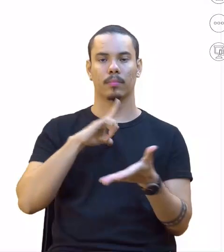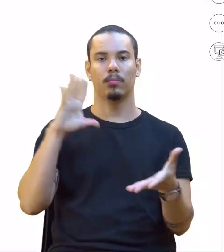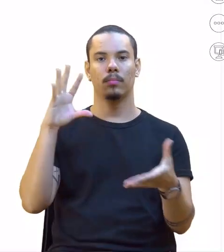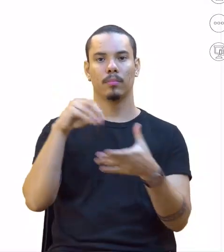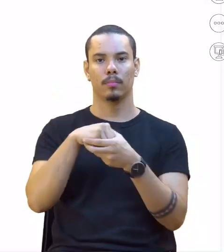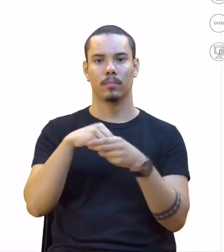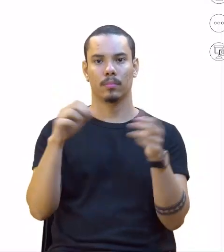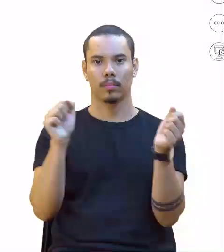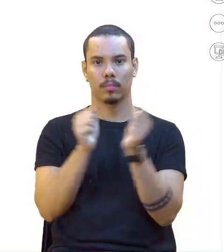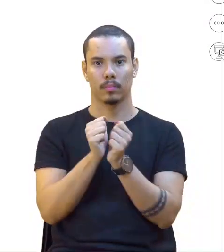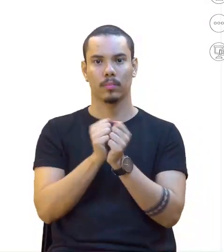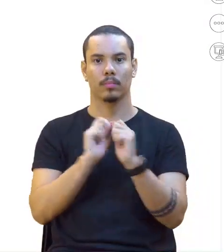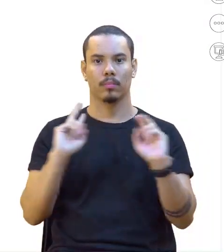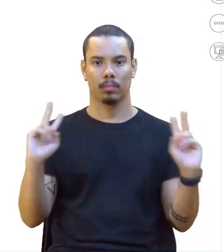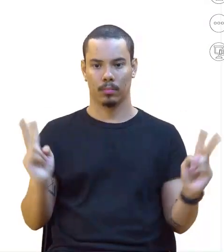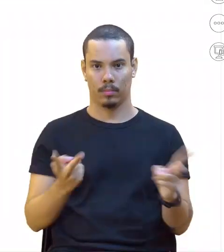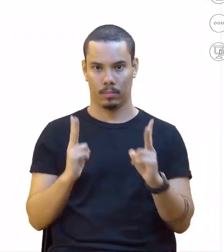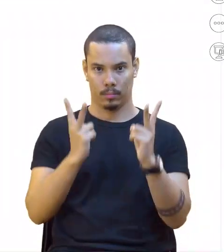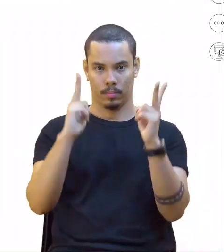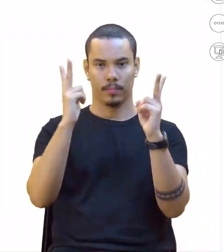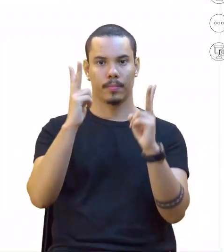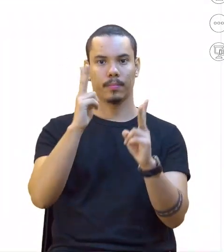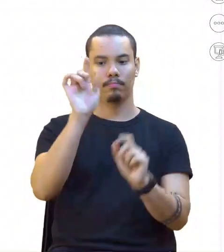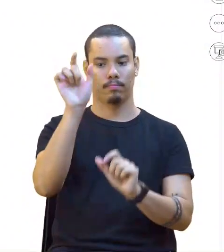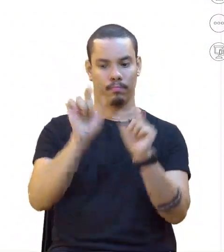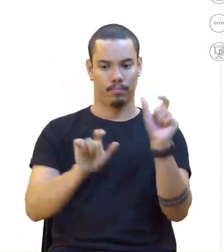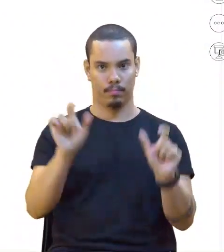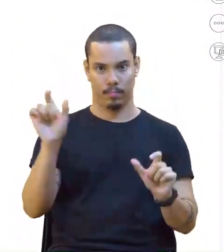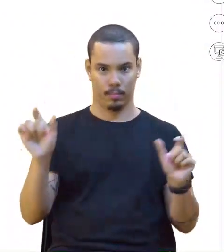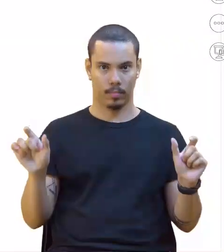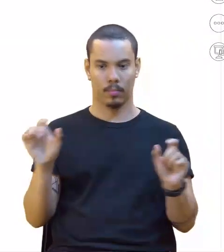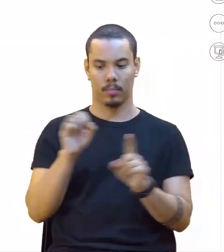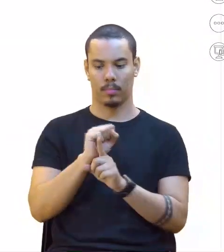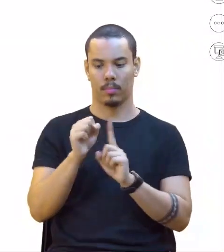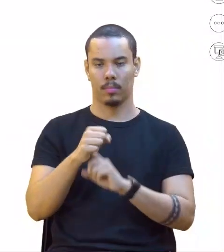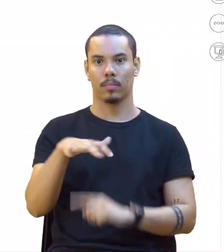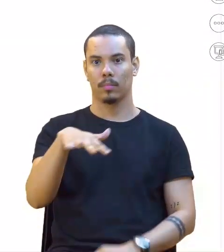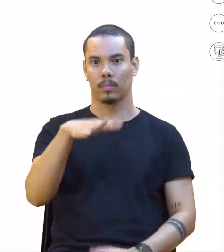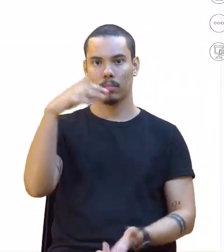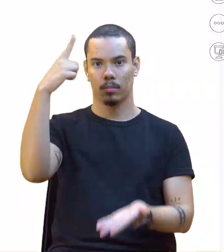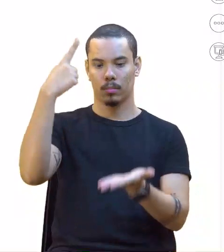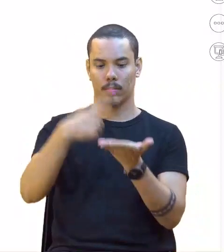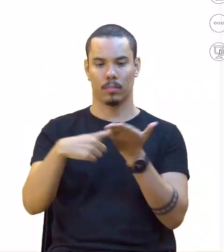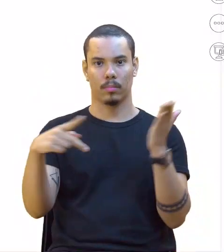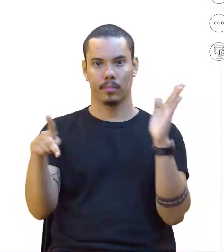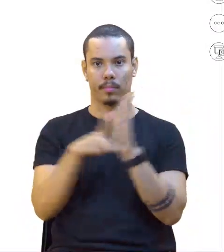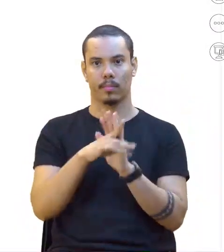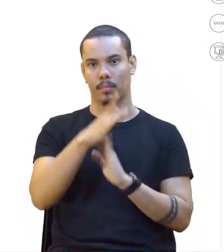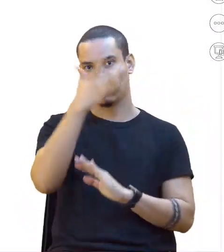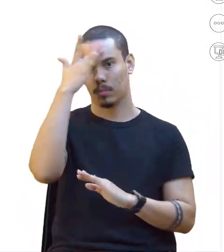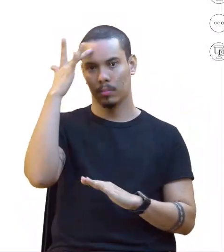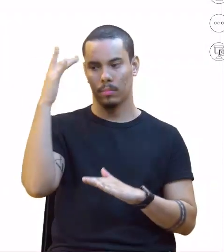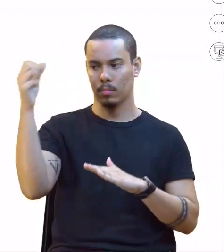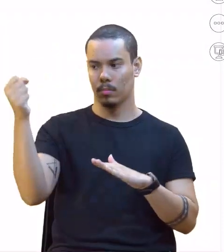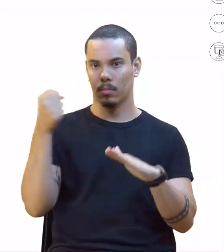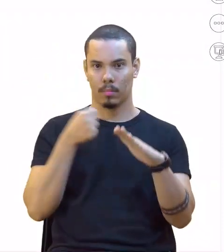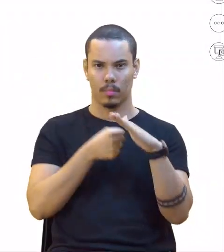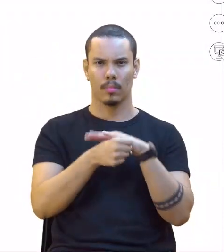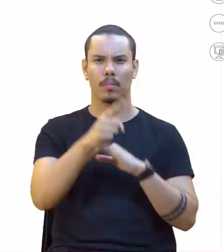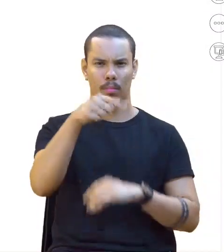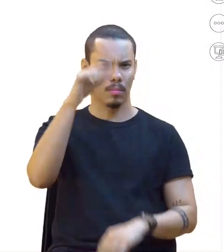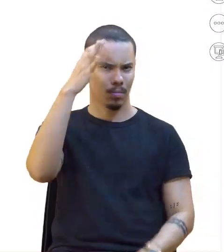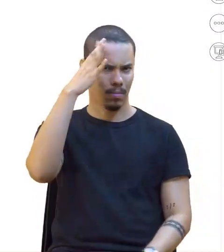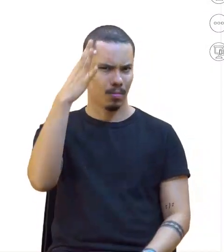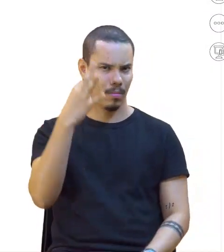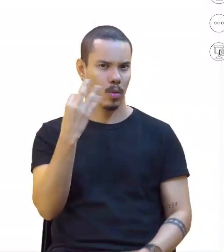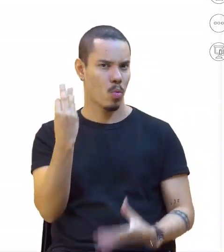determinados valores entre os membros daquela sociedade da qual aquele indivíduo faz parte. Então, vocês estão entendendo como que é